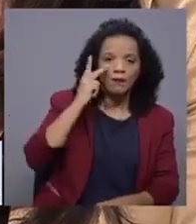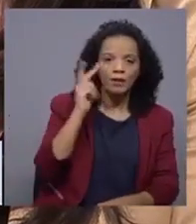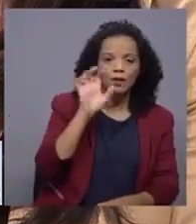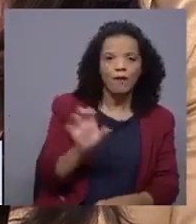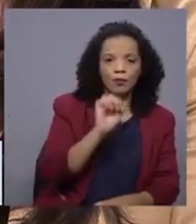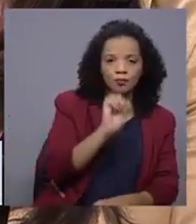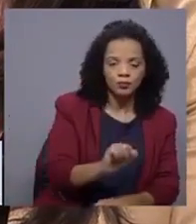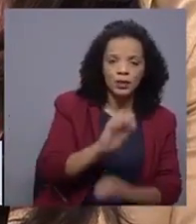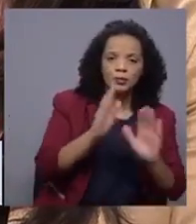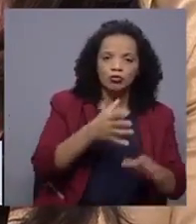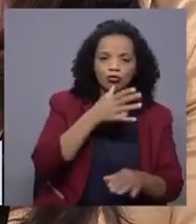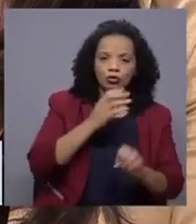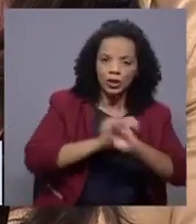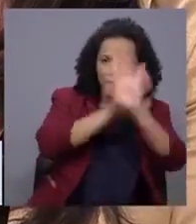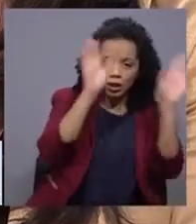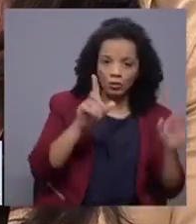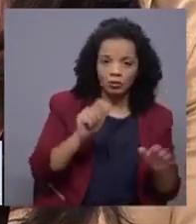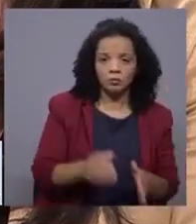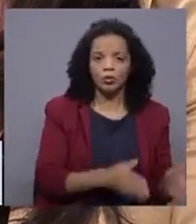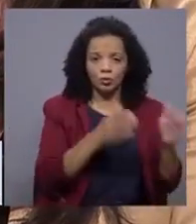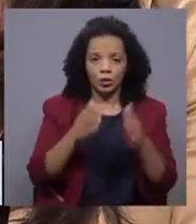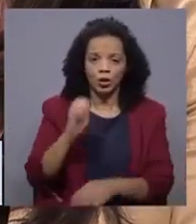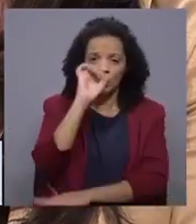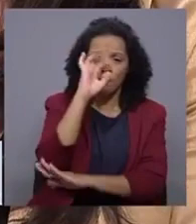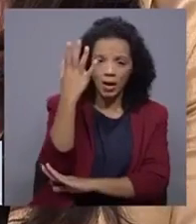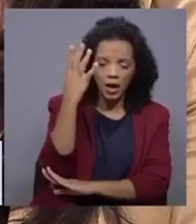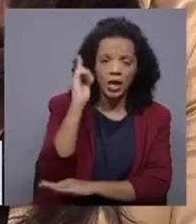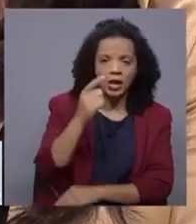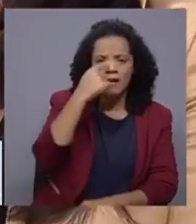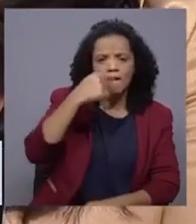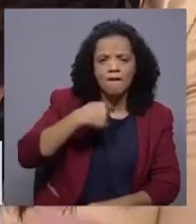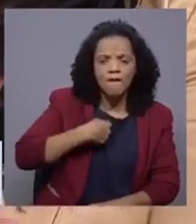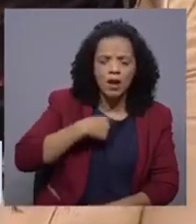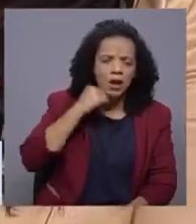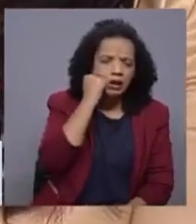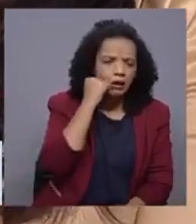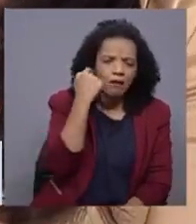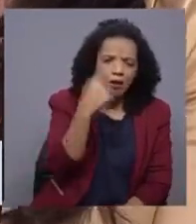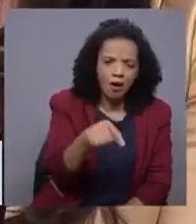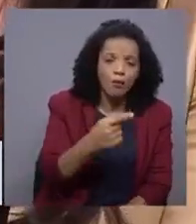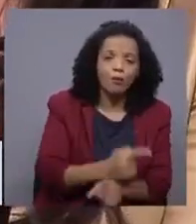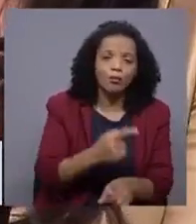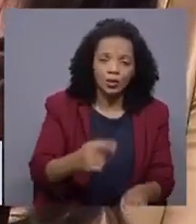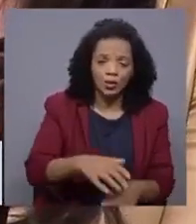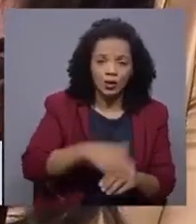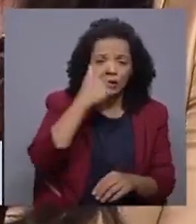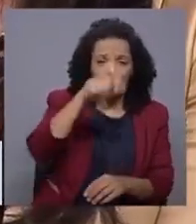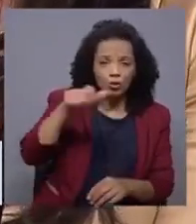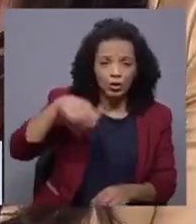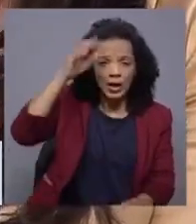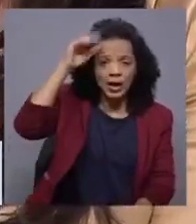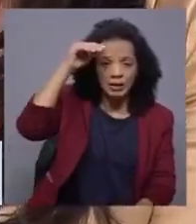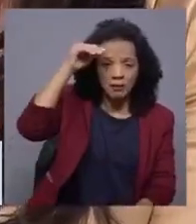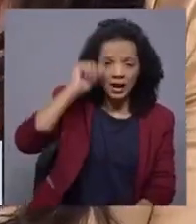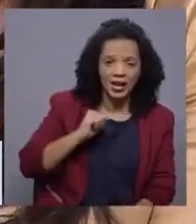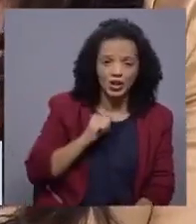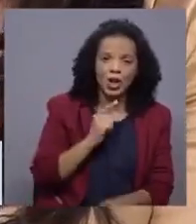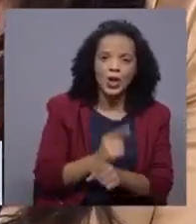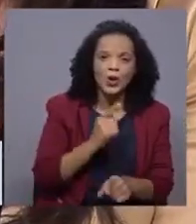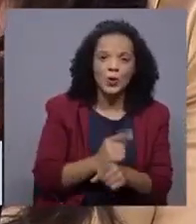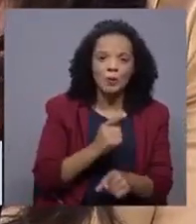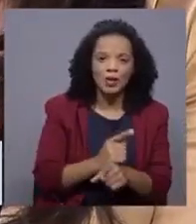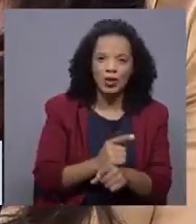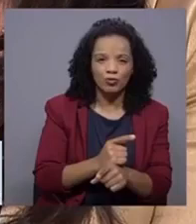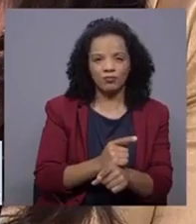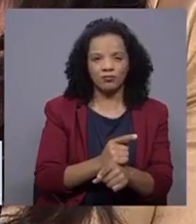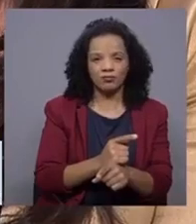isto tem que ficar absolutamente claro. E, por outro lado, o PAN parte de um equívoco bastante grave. É que coloca as pessoas e os animais exatamente no mesmo